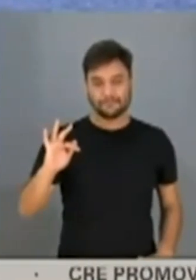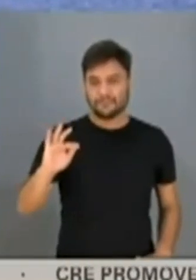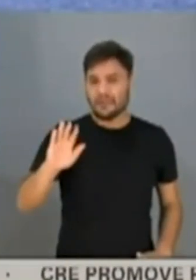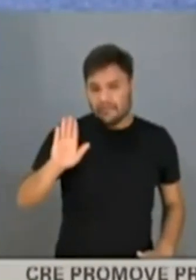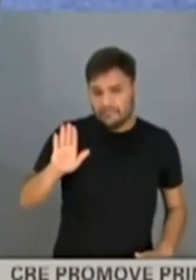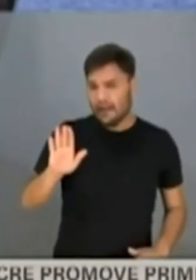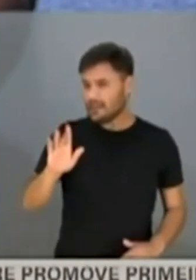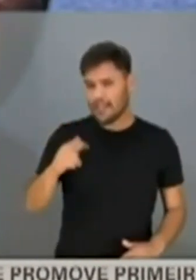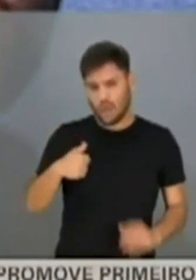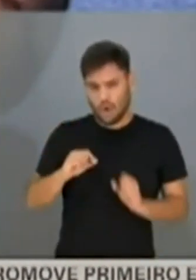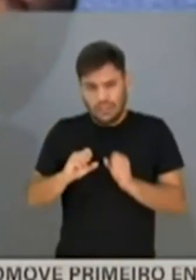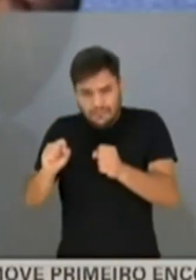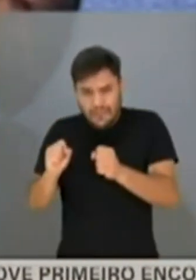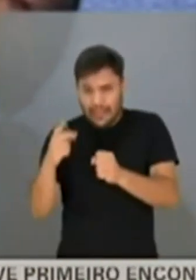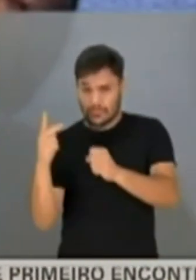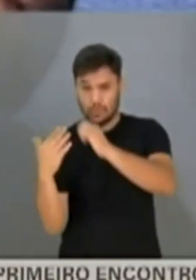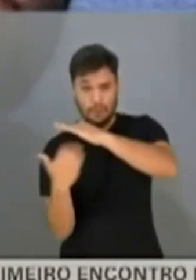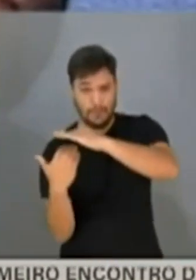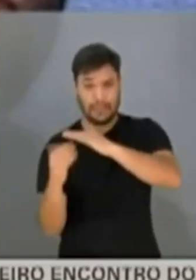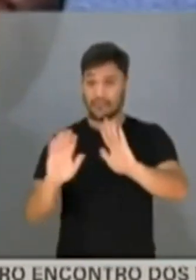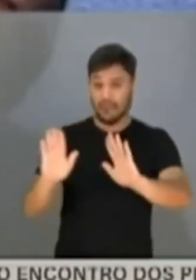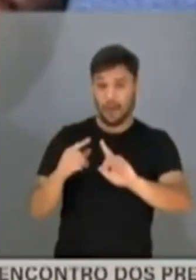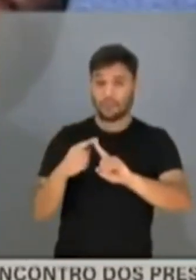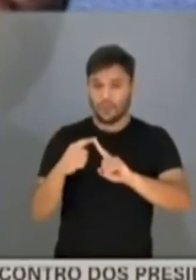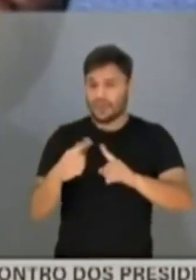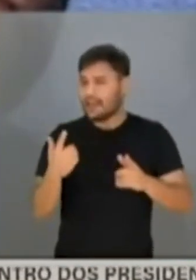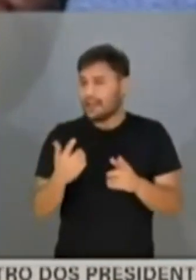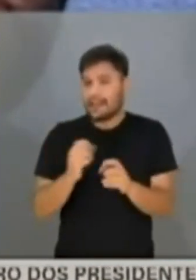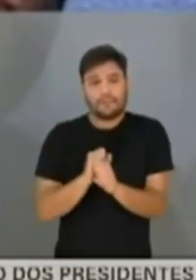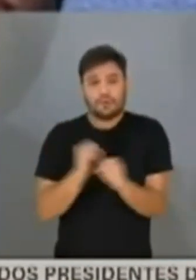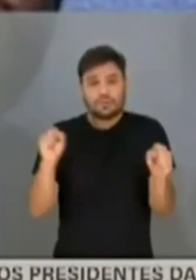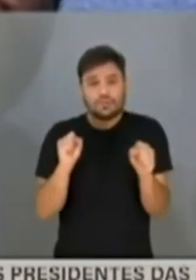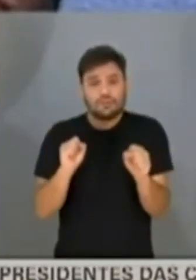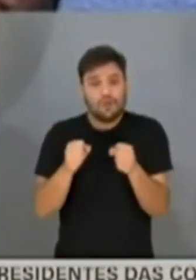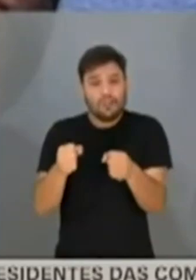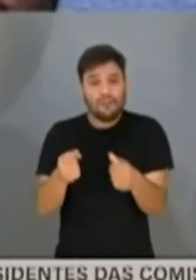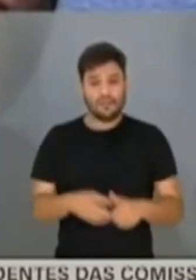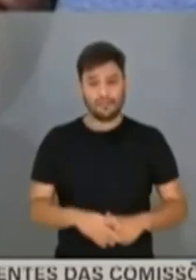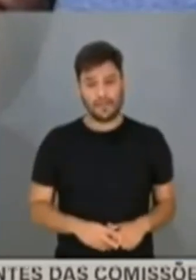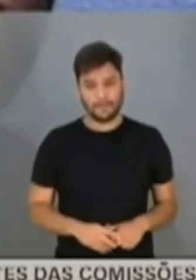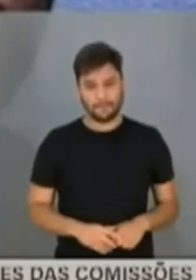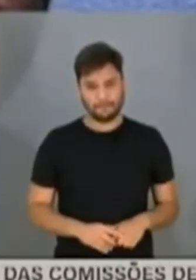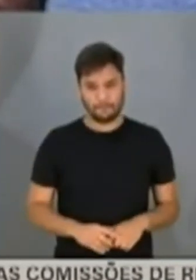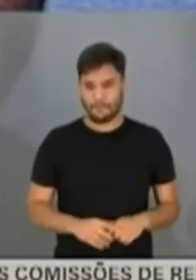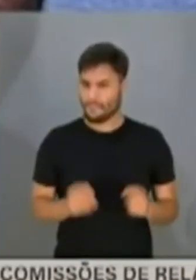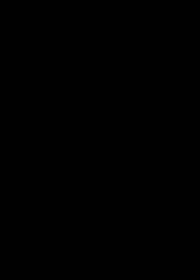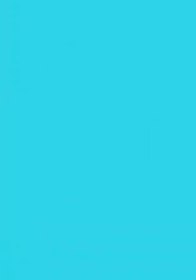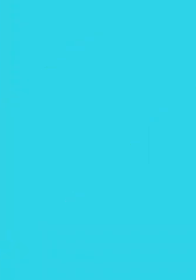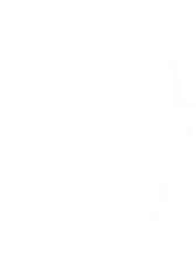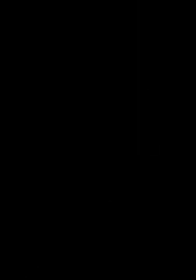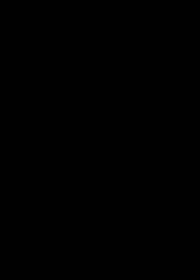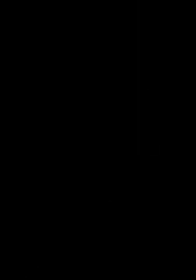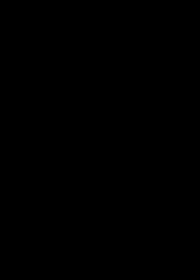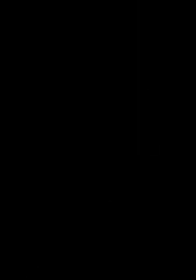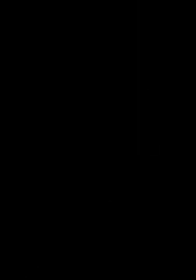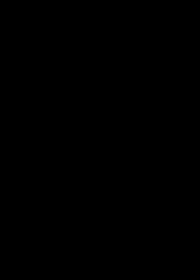Estou em defesa da empresa de vossa senhoria, não? Porque é indefensável. É indefensável.